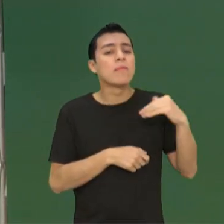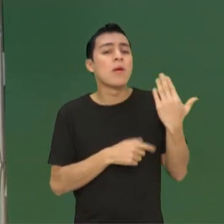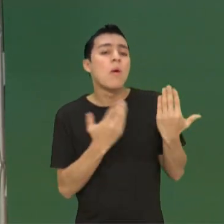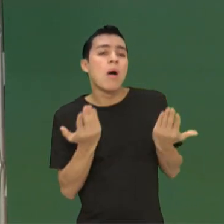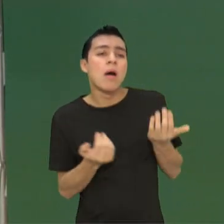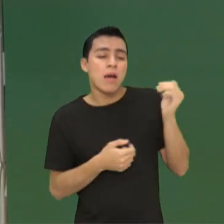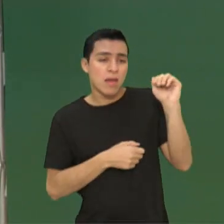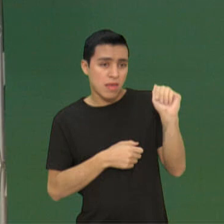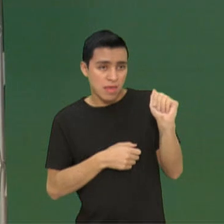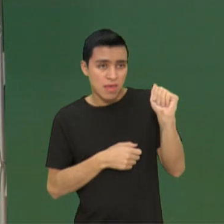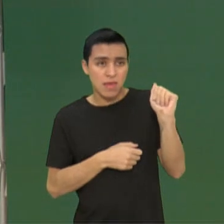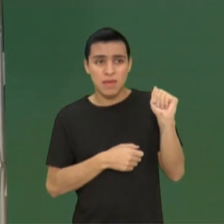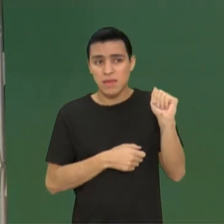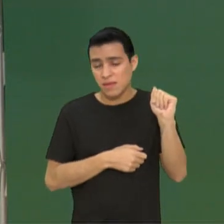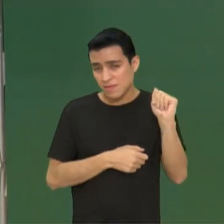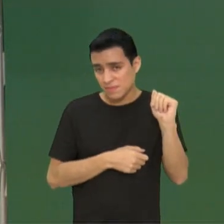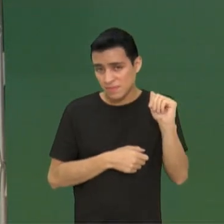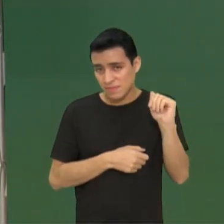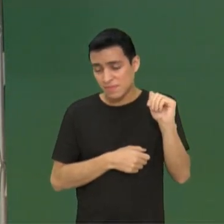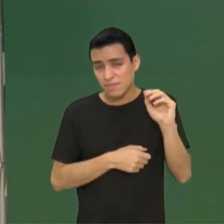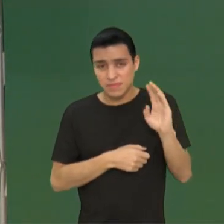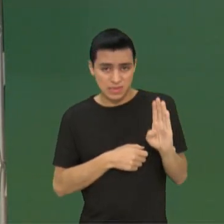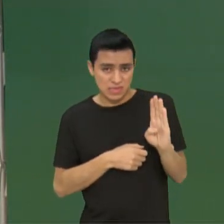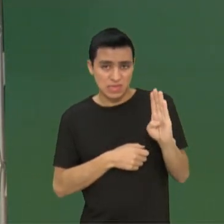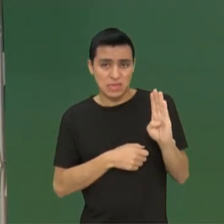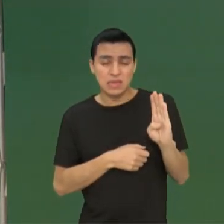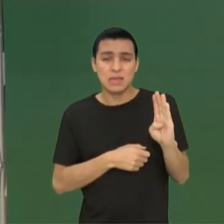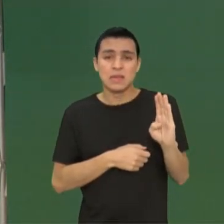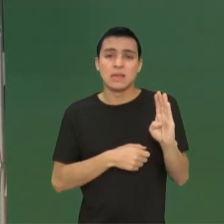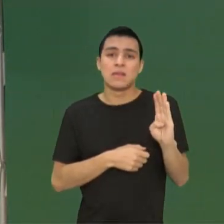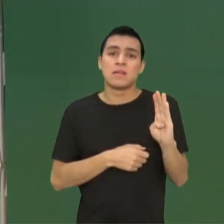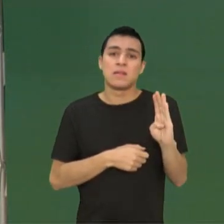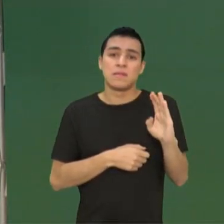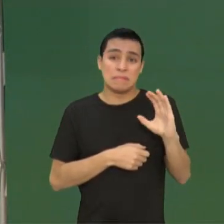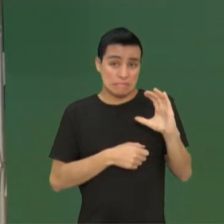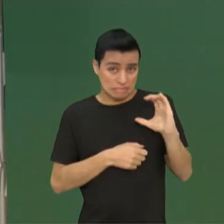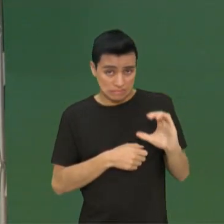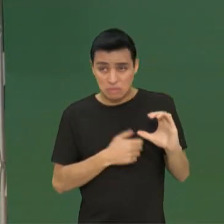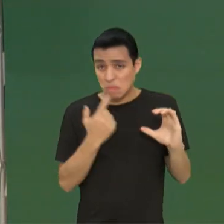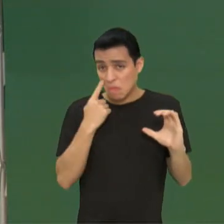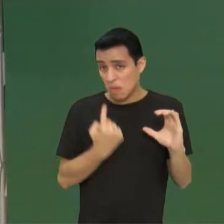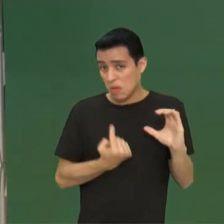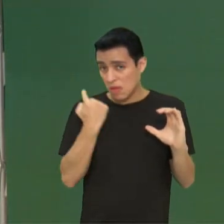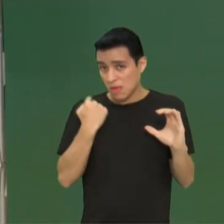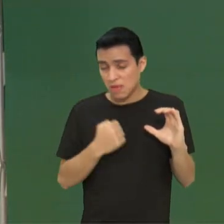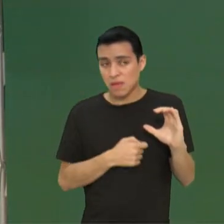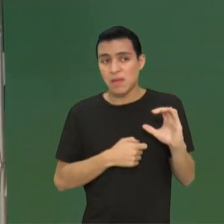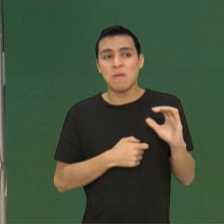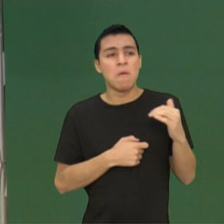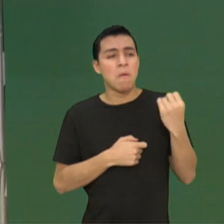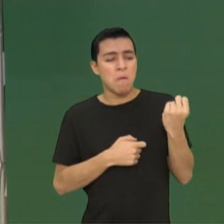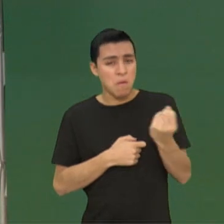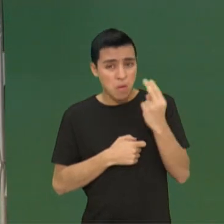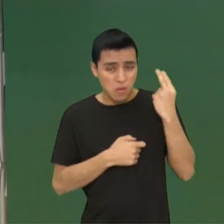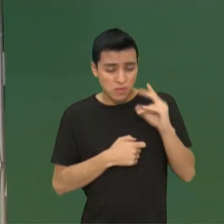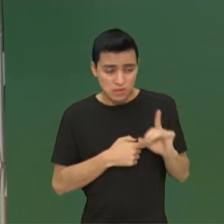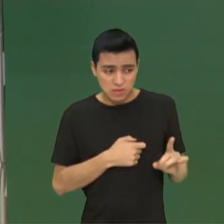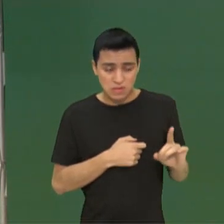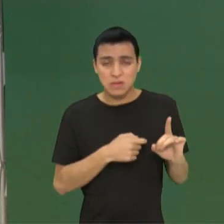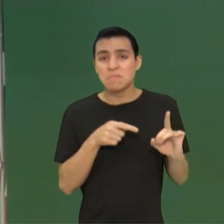A, cloroplastos, letra B, cromoplastos, letra C, leucoplastos, letra